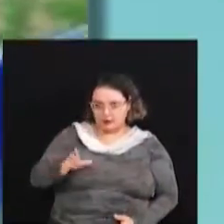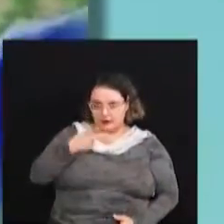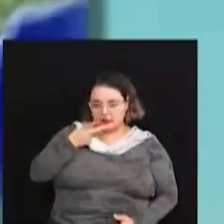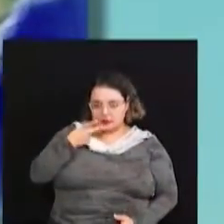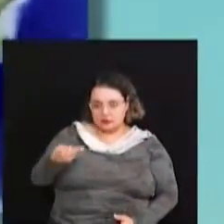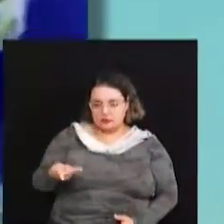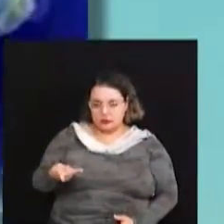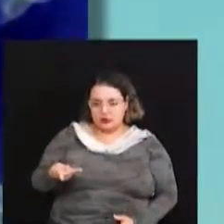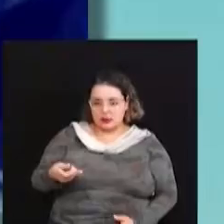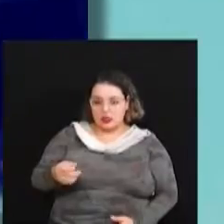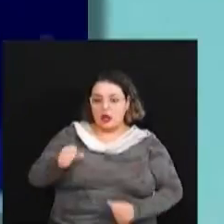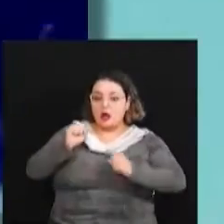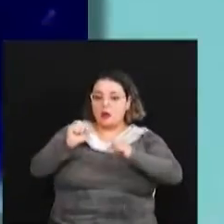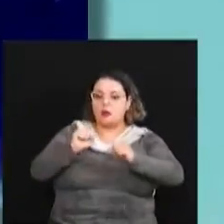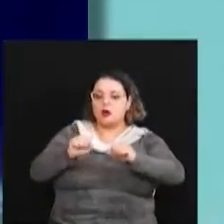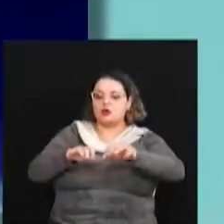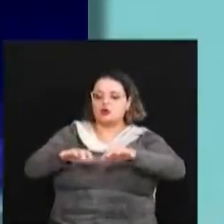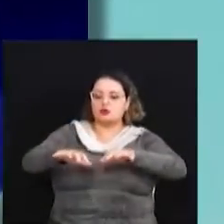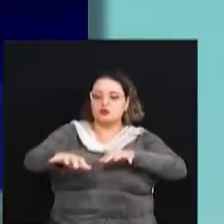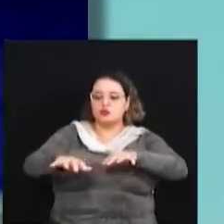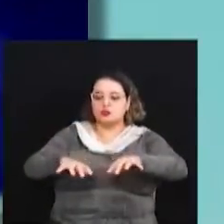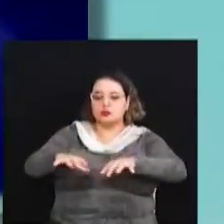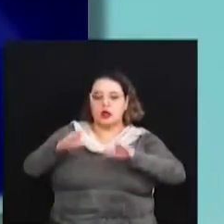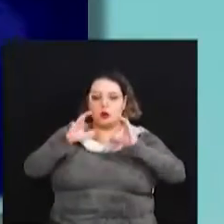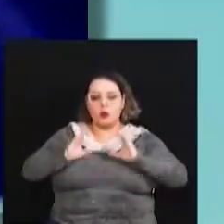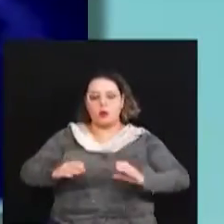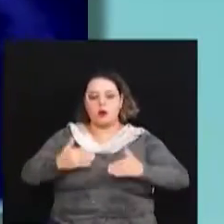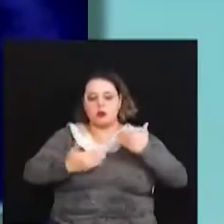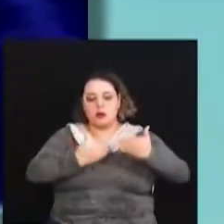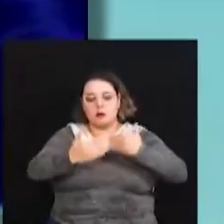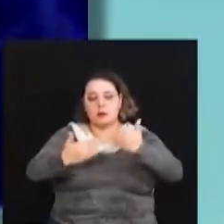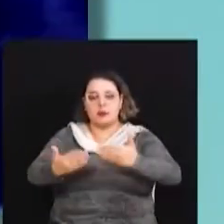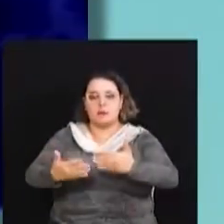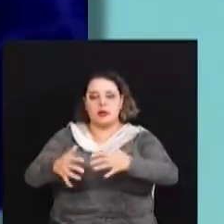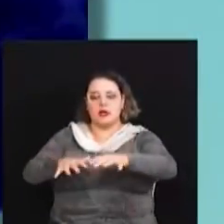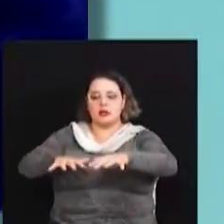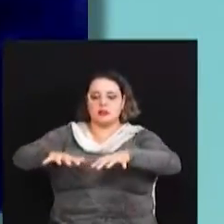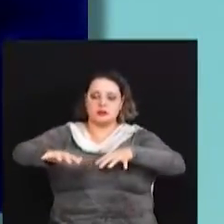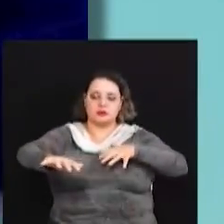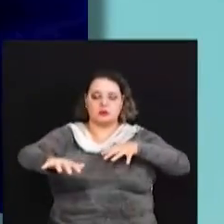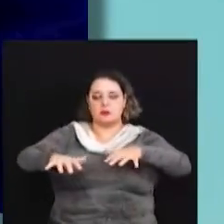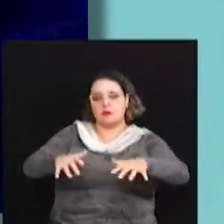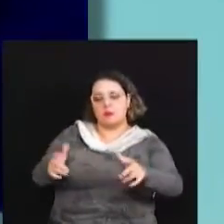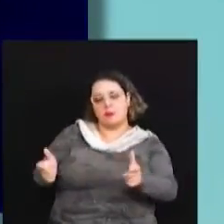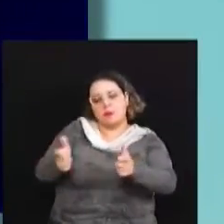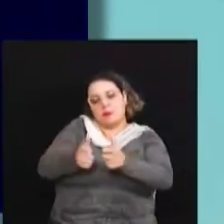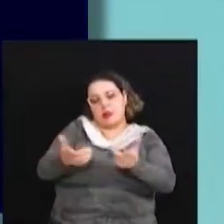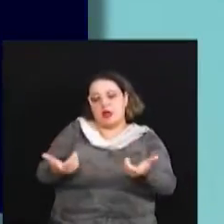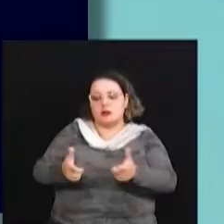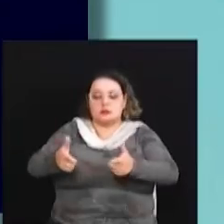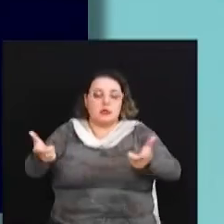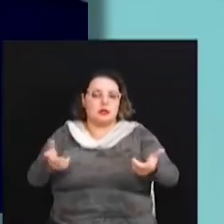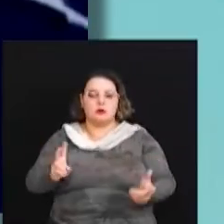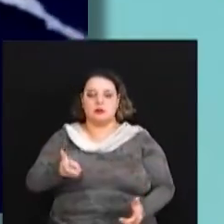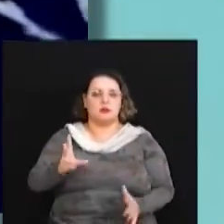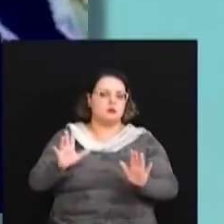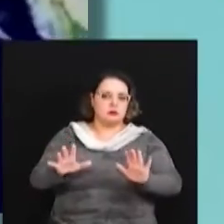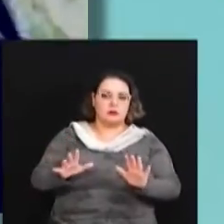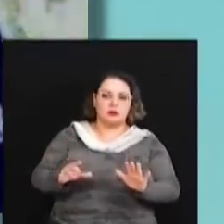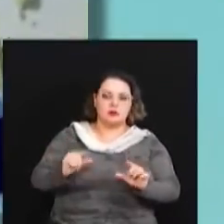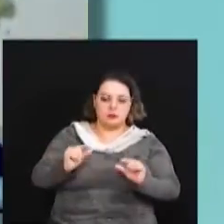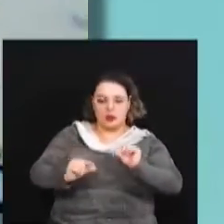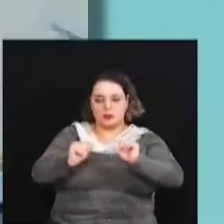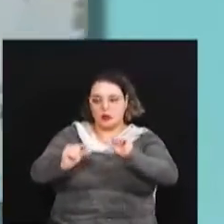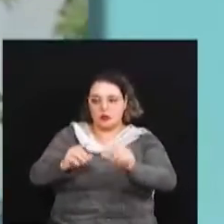possível prever como que elas podem também mudar o comportamento ao longo dos anos? Elas estão se movimentando mais, menos? Ou vai ser sempre assim,